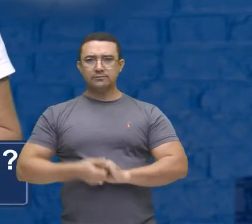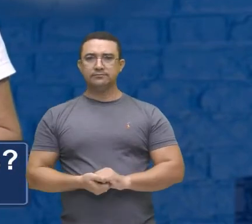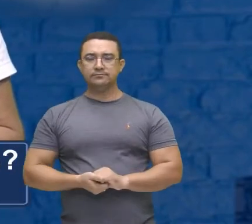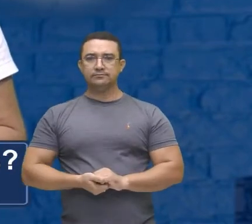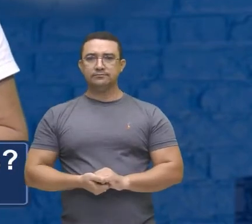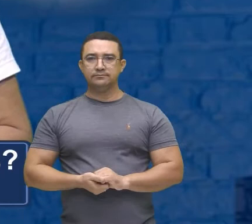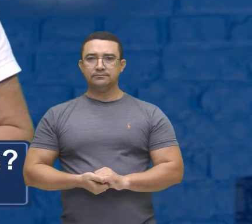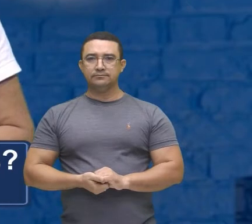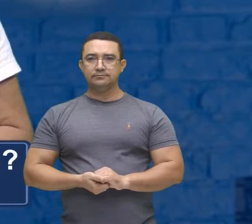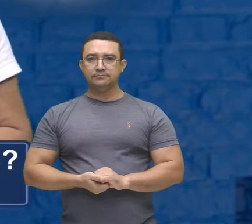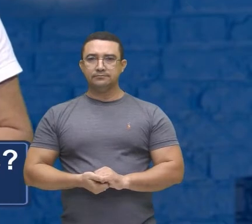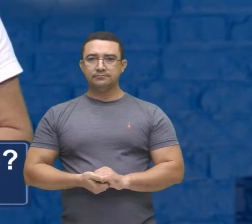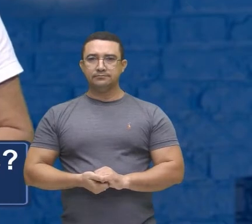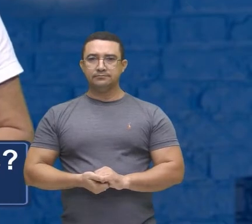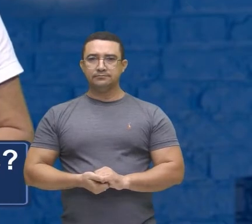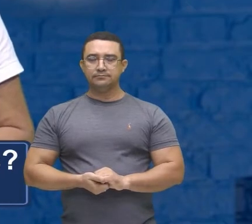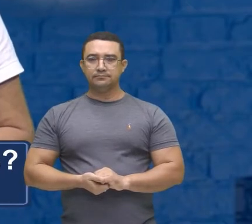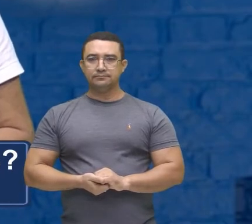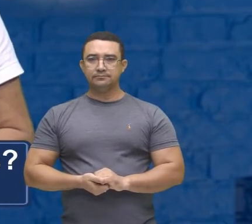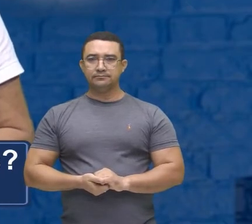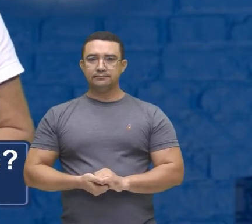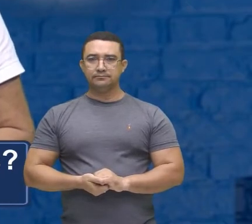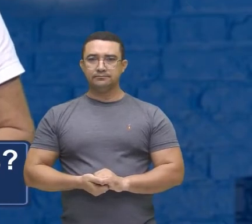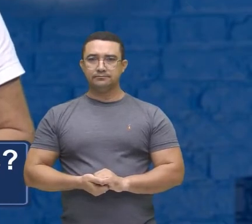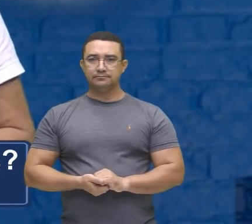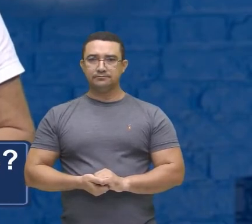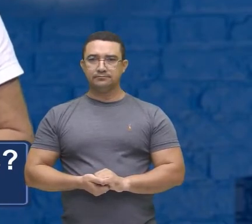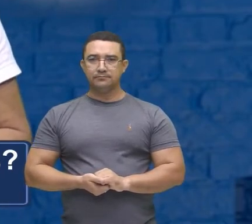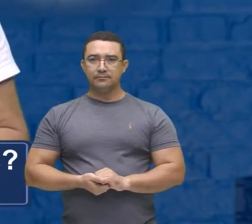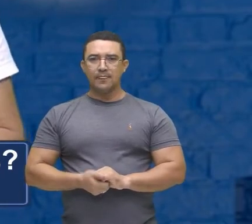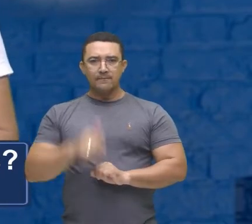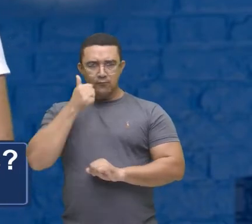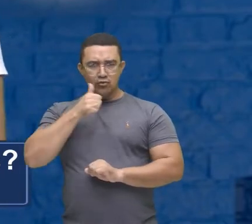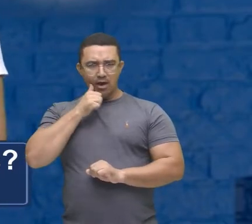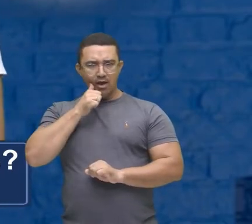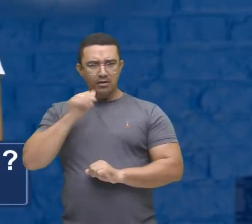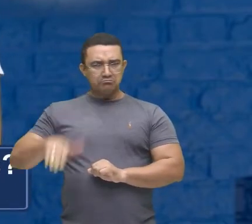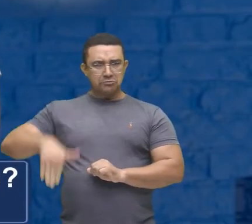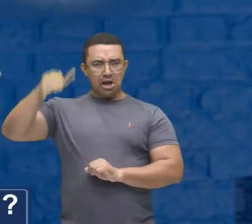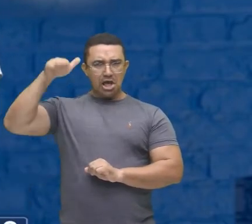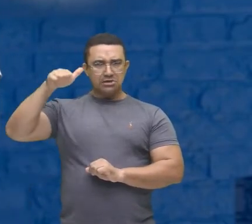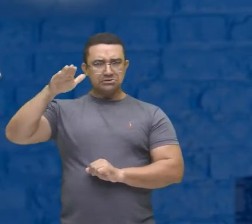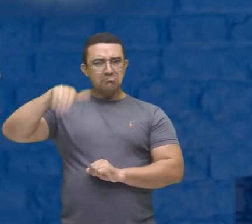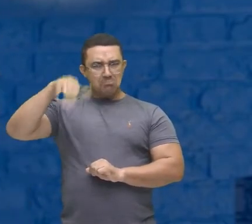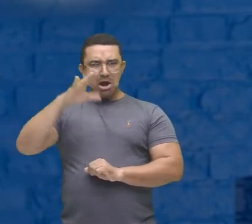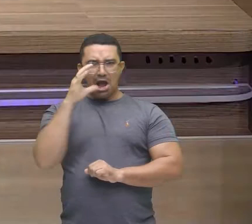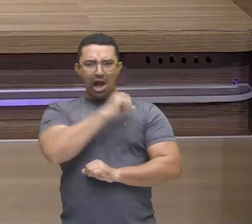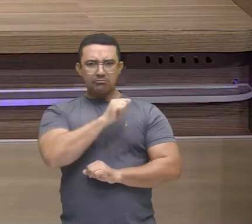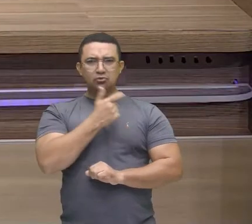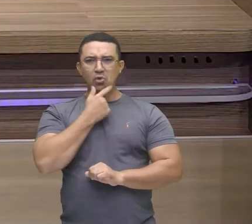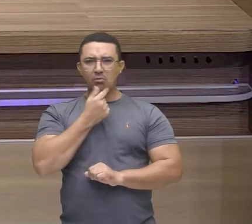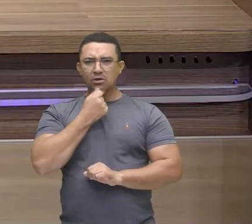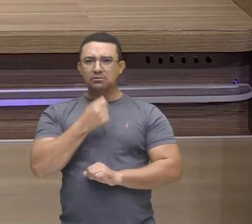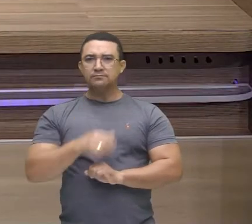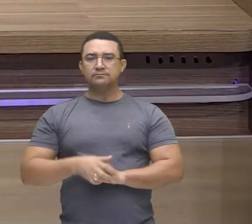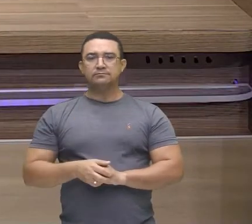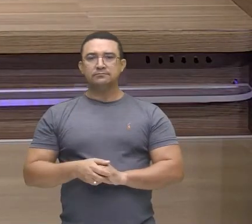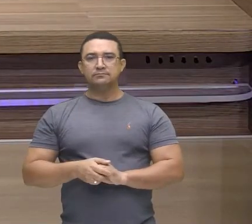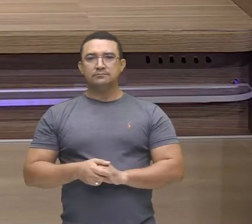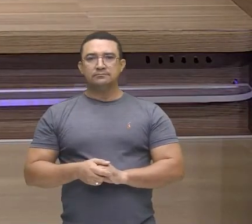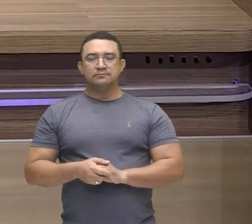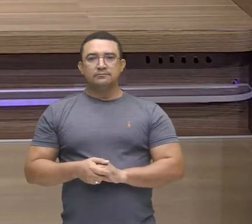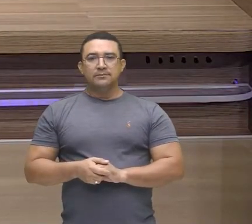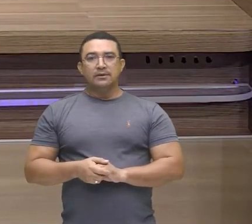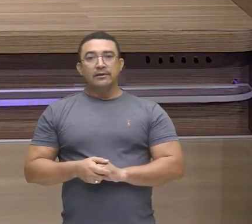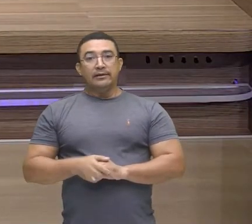isso, mas ele vai resumir aqui para você, tá, José Tarcísio? As mulheres crescem mais rápido que os homens, sim ou não, doutor Onete? O crescimento ele é